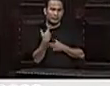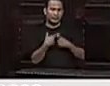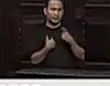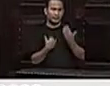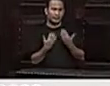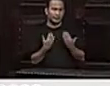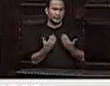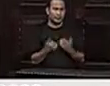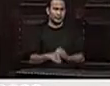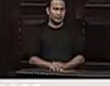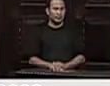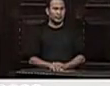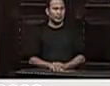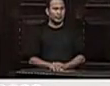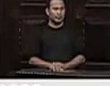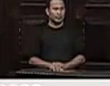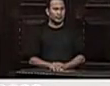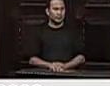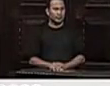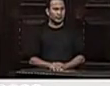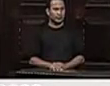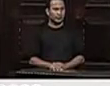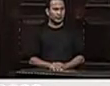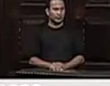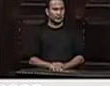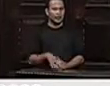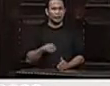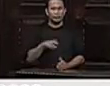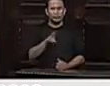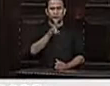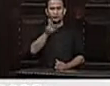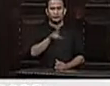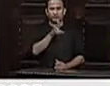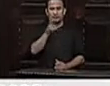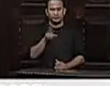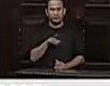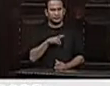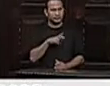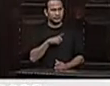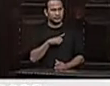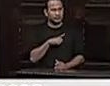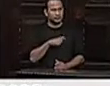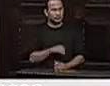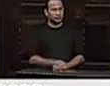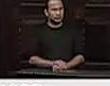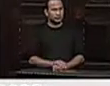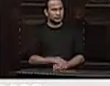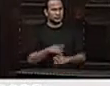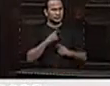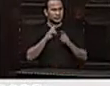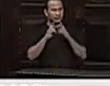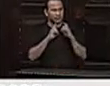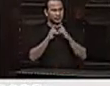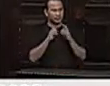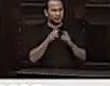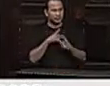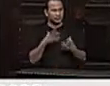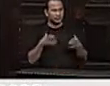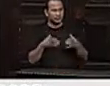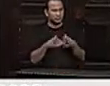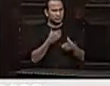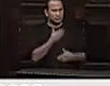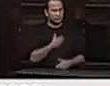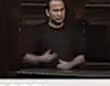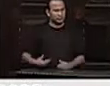Osório. Vivemos uma enorme crise. As universidades geram enorme simpatia no discurso, seja da base do governo ou